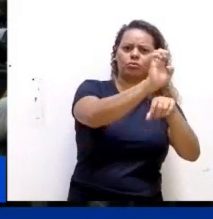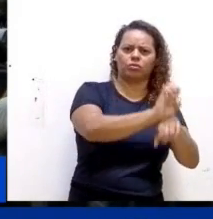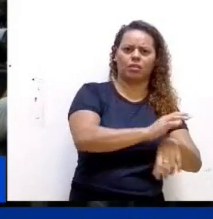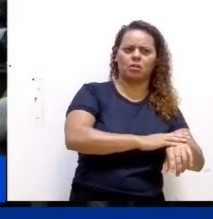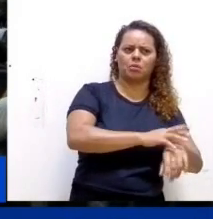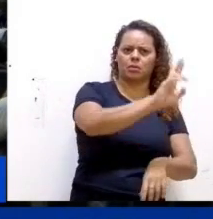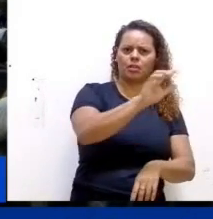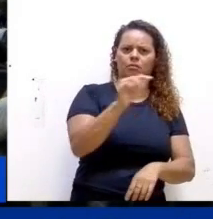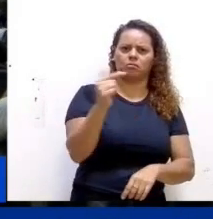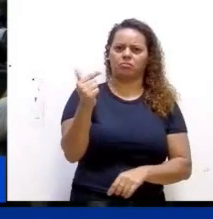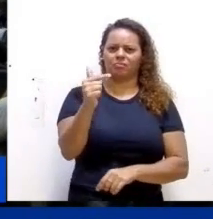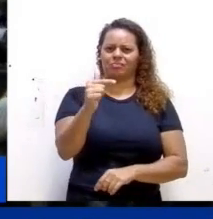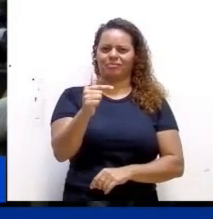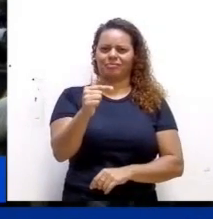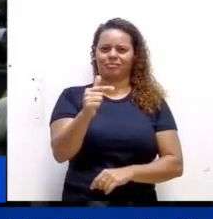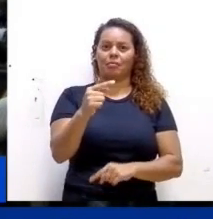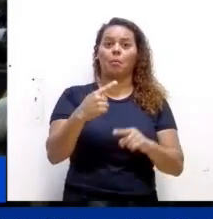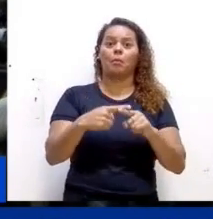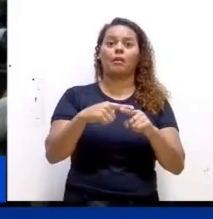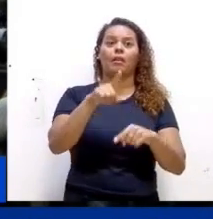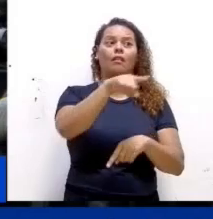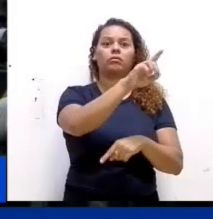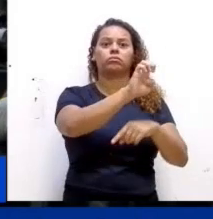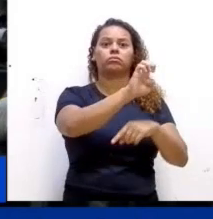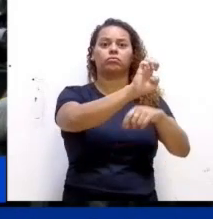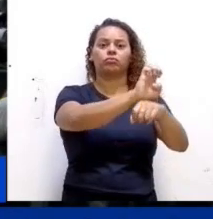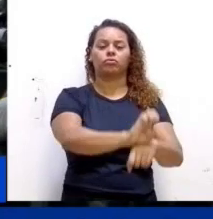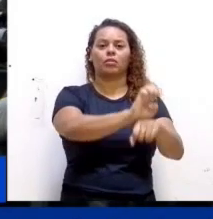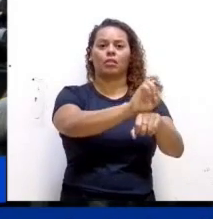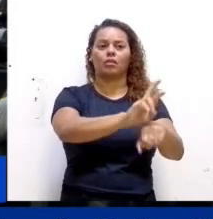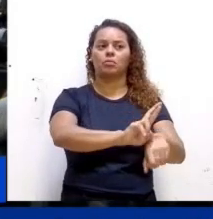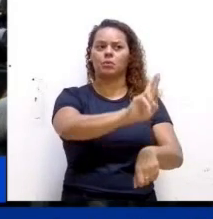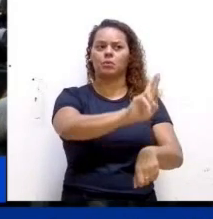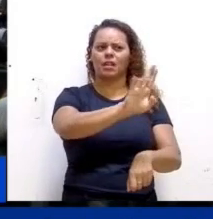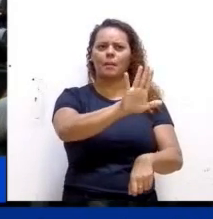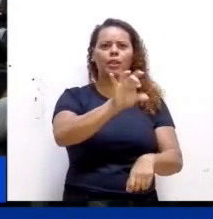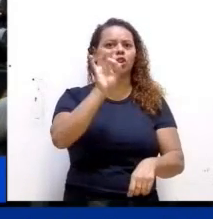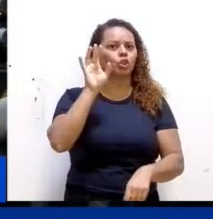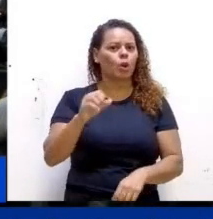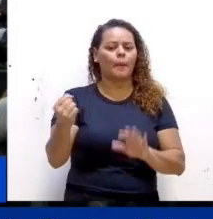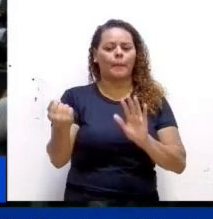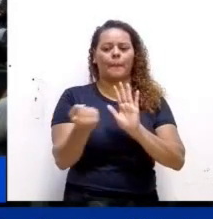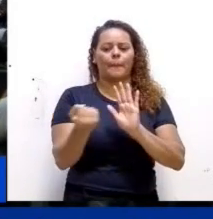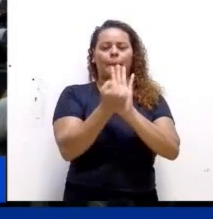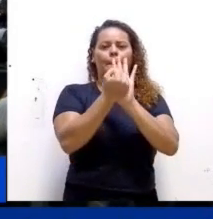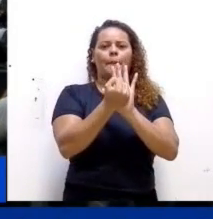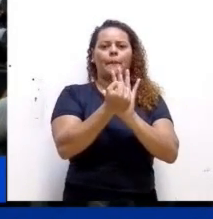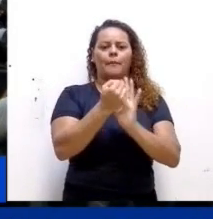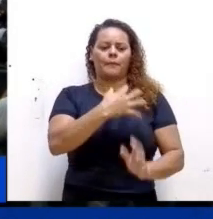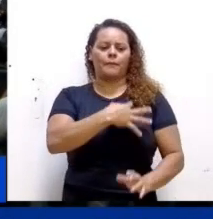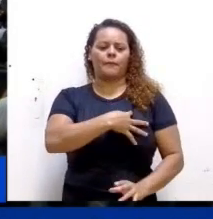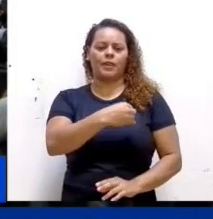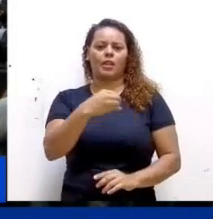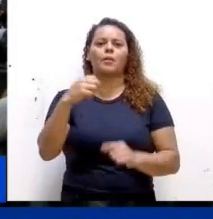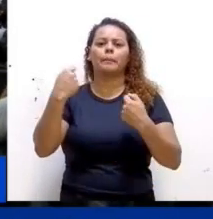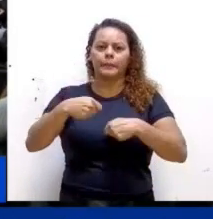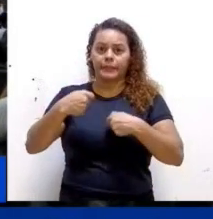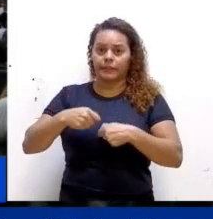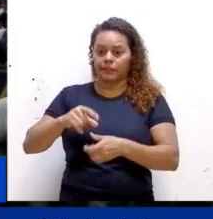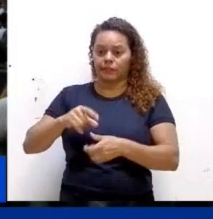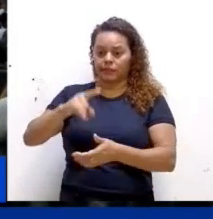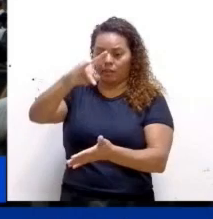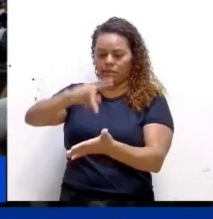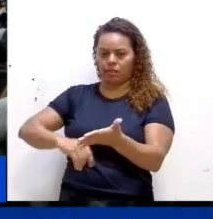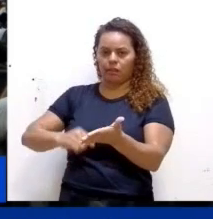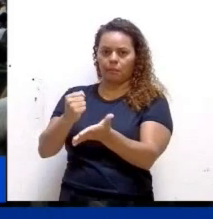filhos advindo fora do casamento eram Permanece considerados do auditório. Com a palavra, não a palestrante